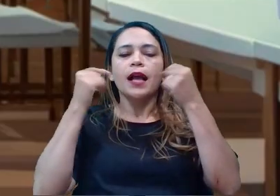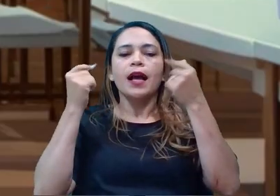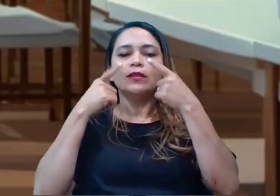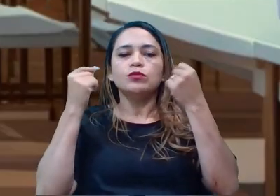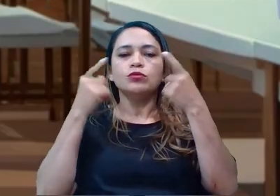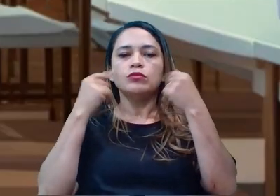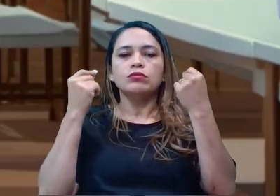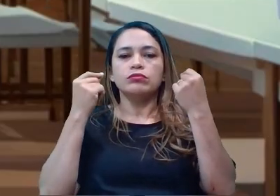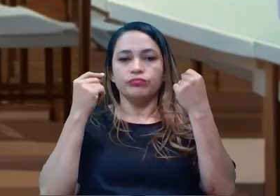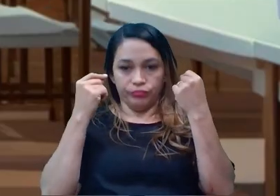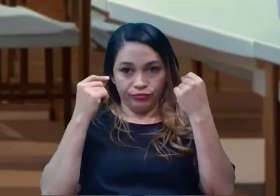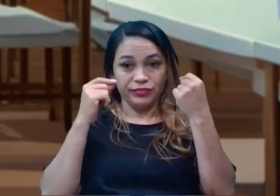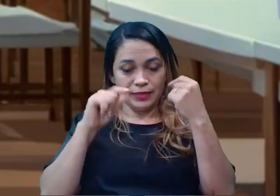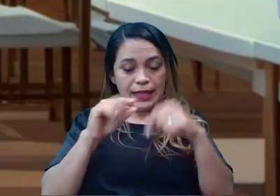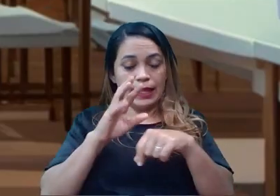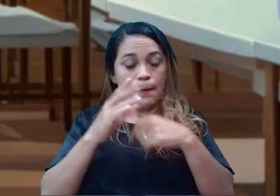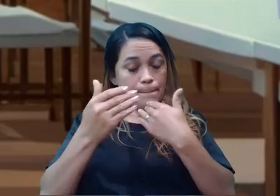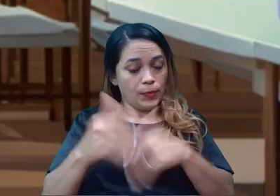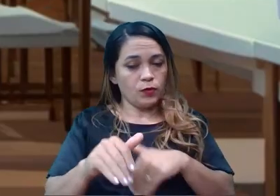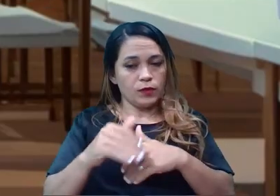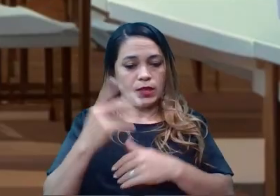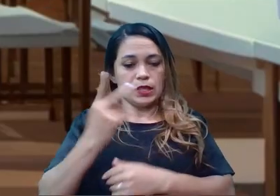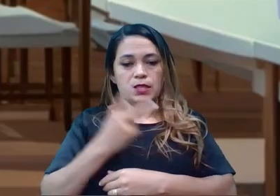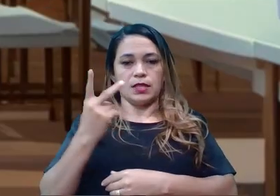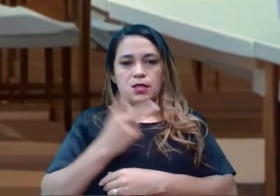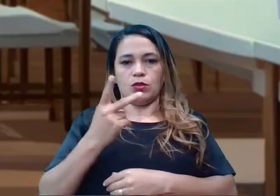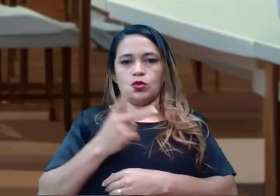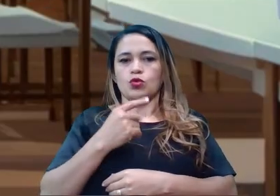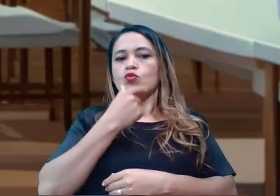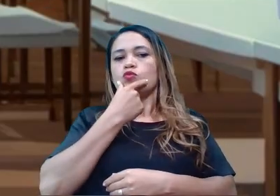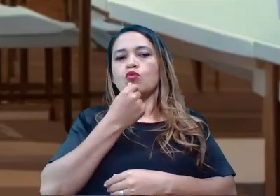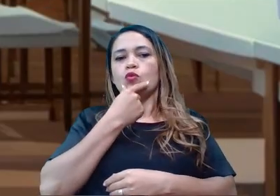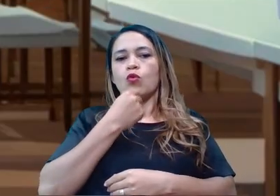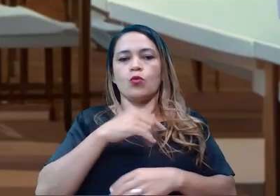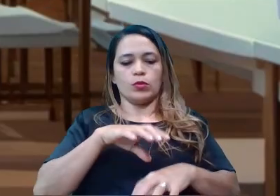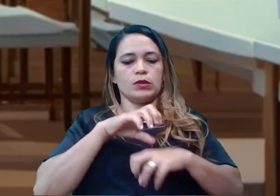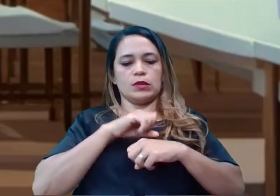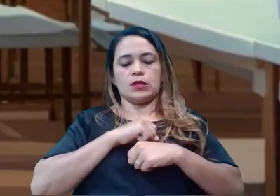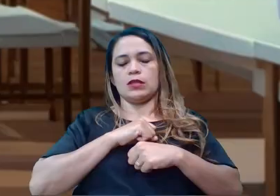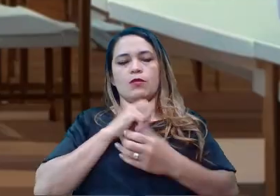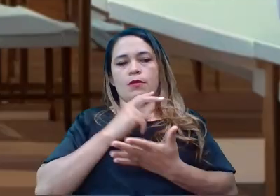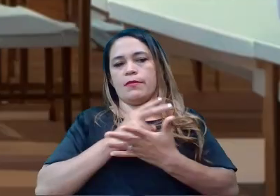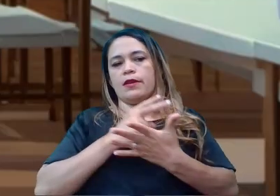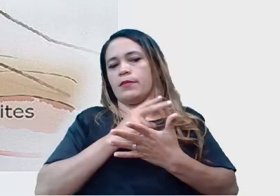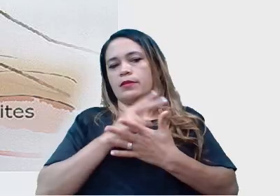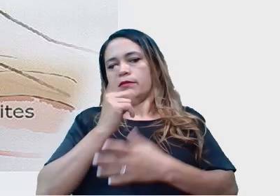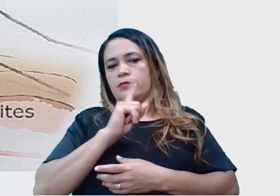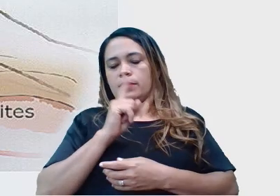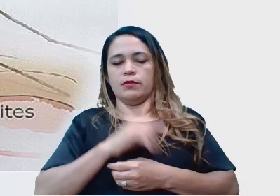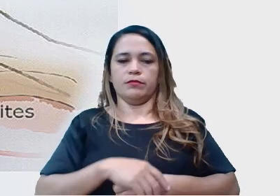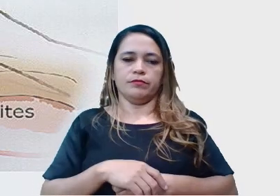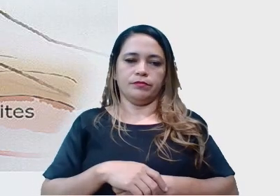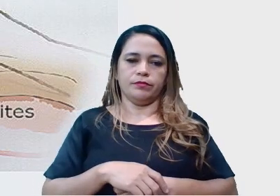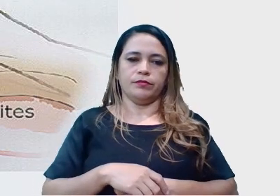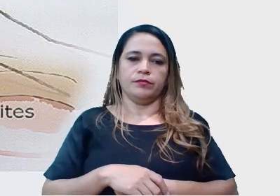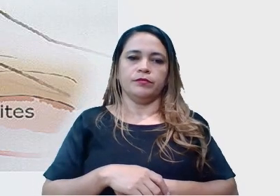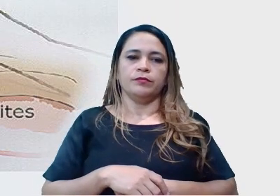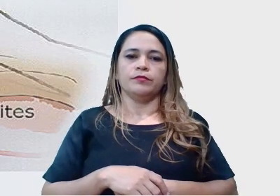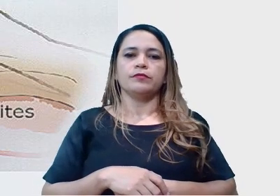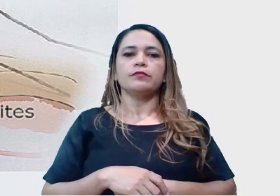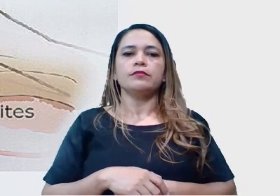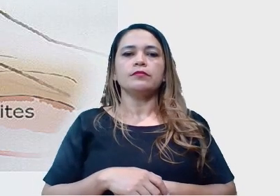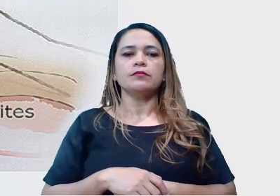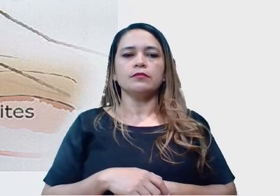cuidado que isso é um peguinha de prova. Nessas duas doenças, o homem não é o hospedeiro definitivo. Bora para a tela comigo? Vamos lá.